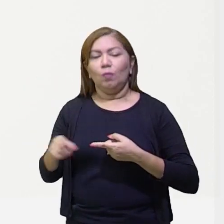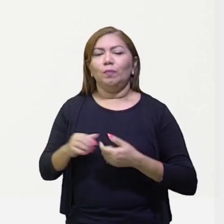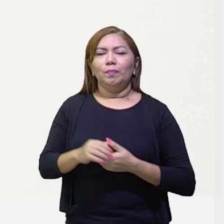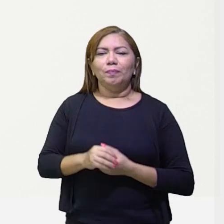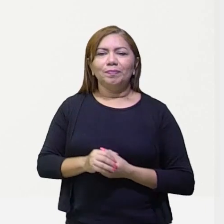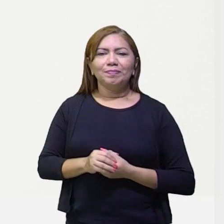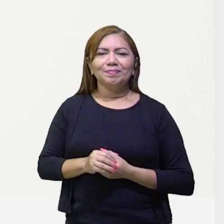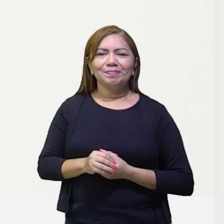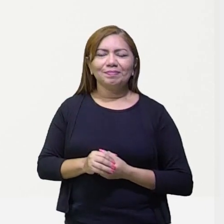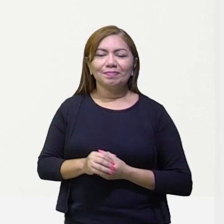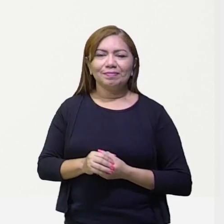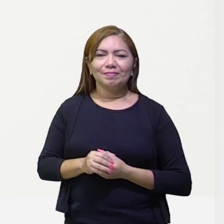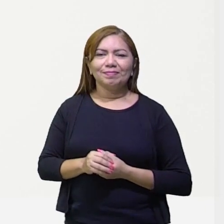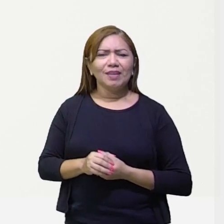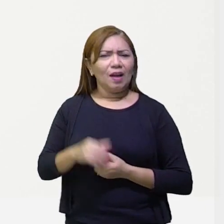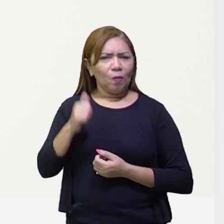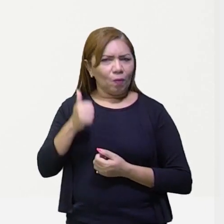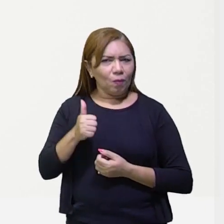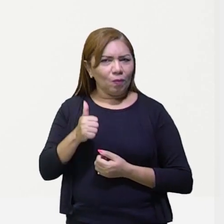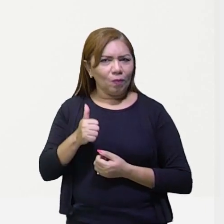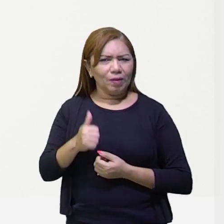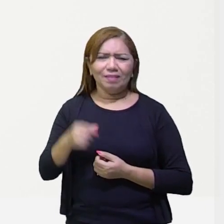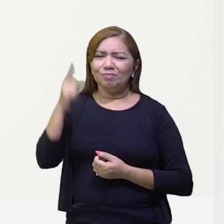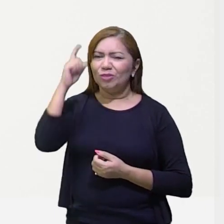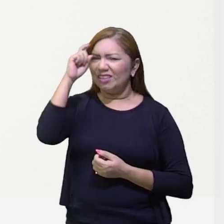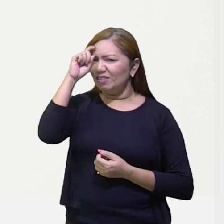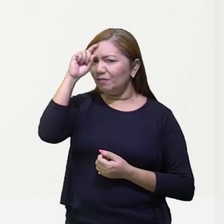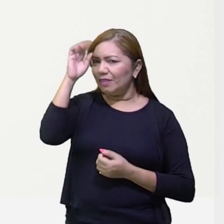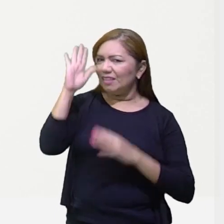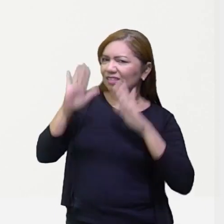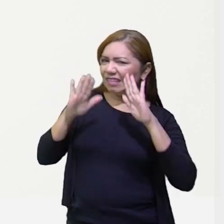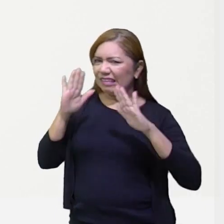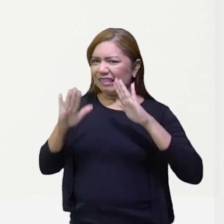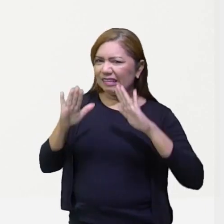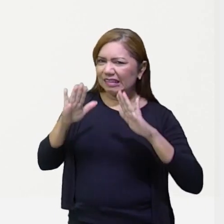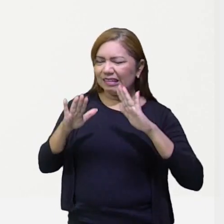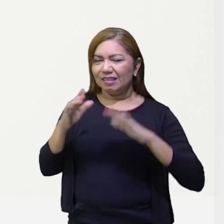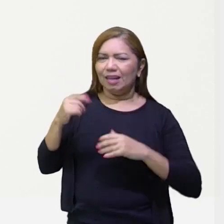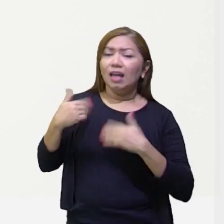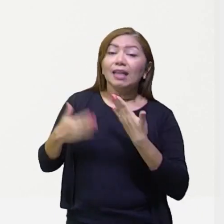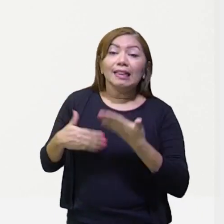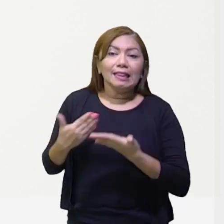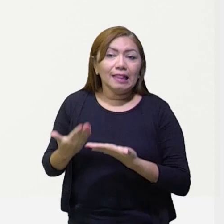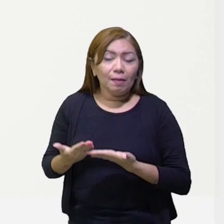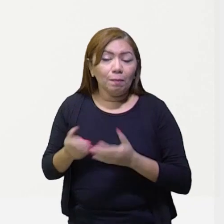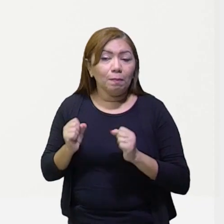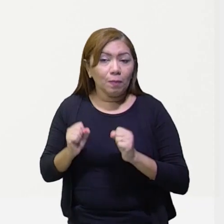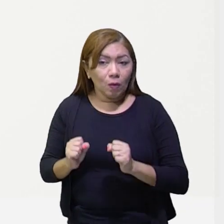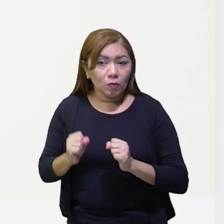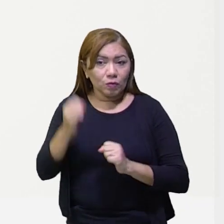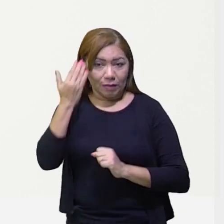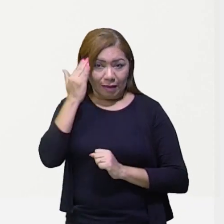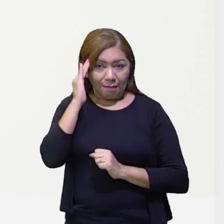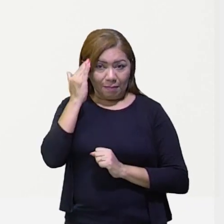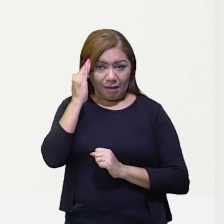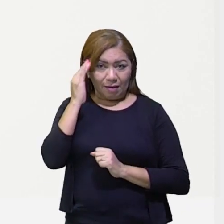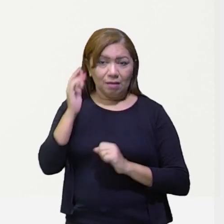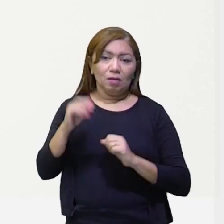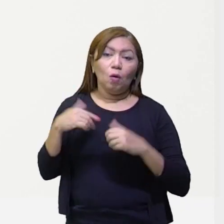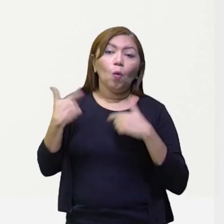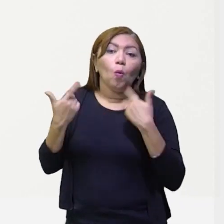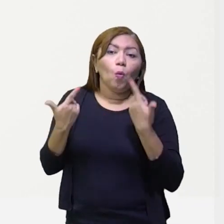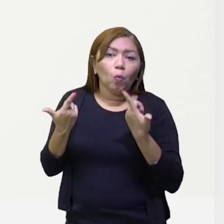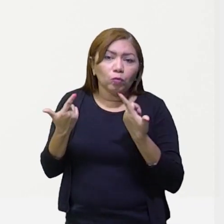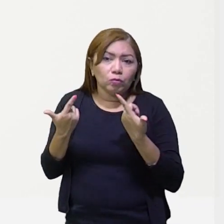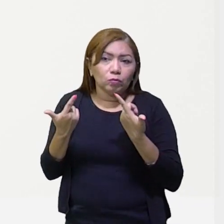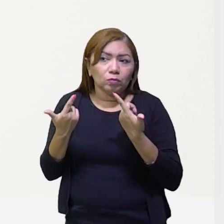0. Nossa, professor, mas eu também tenho um pouco de dificuldade com esse tipo de conta. Tem outra maneira de fazer isso? Tem. Você pode também